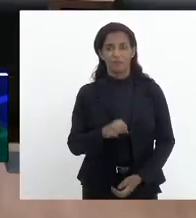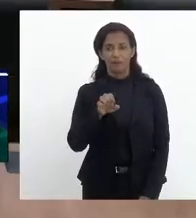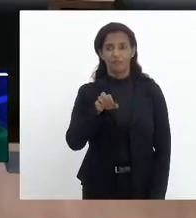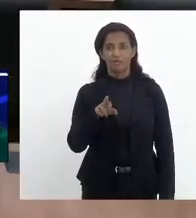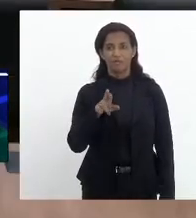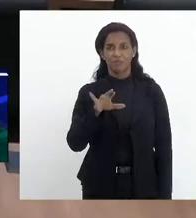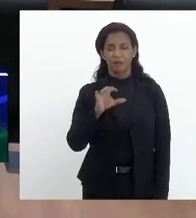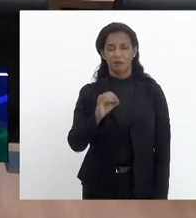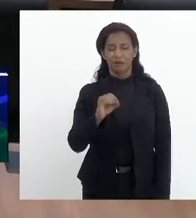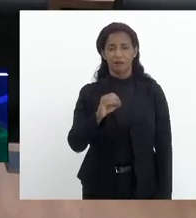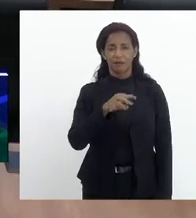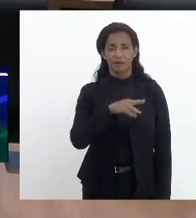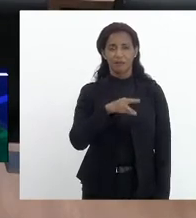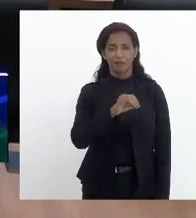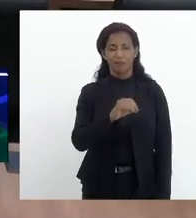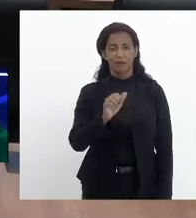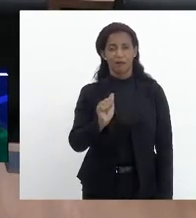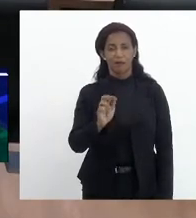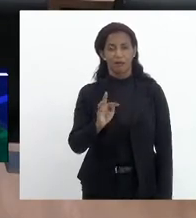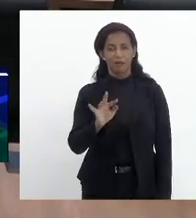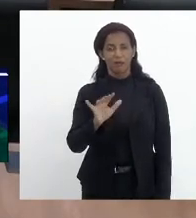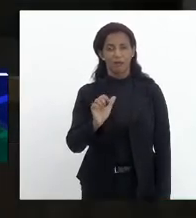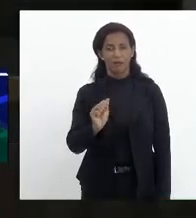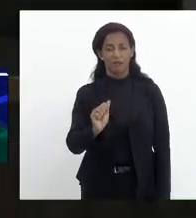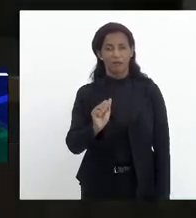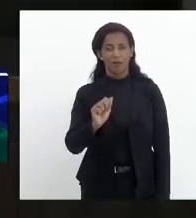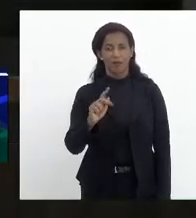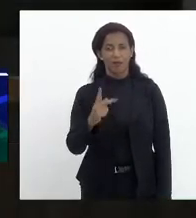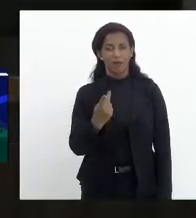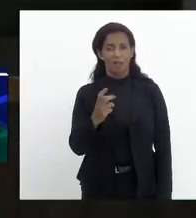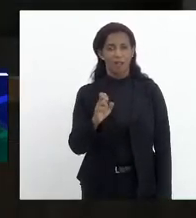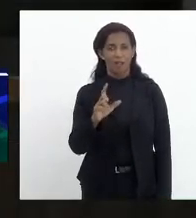Eurico, Márcio, Átila, Ellington,